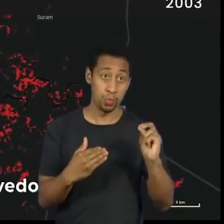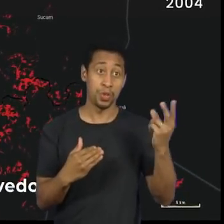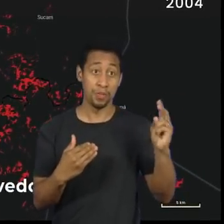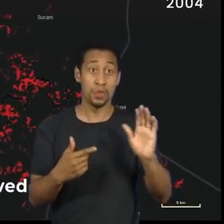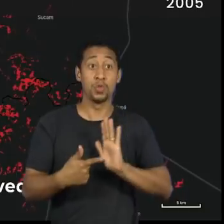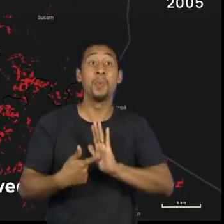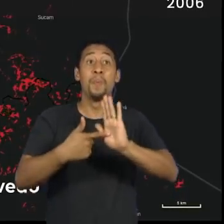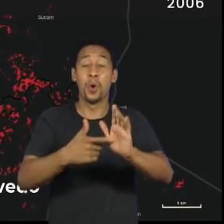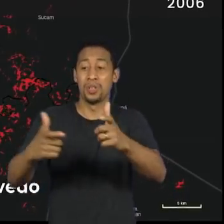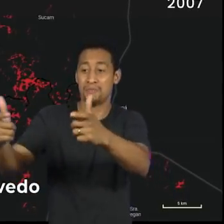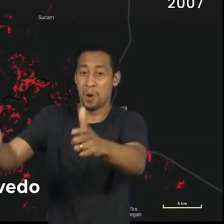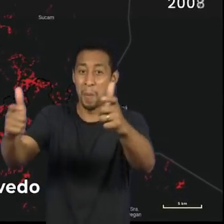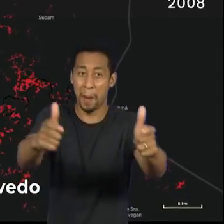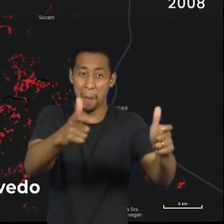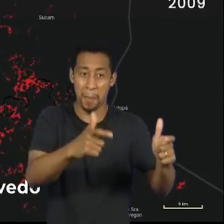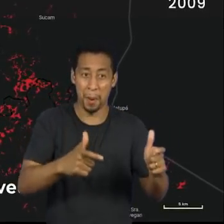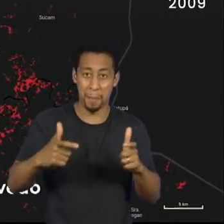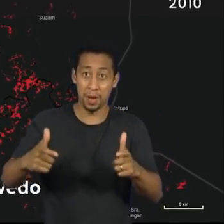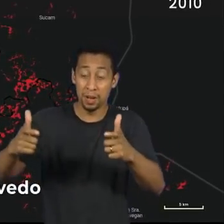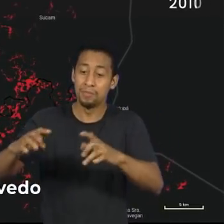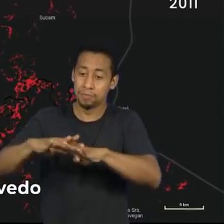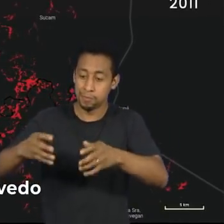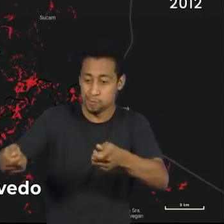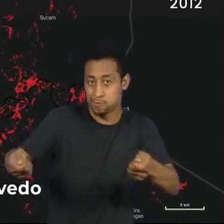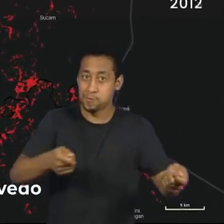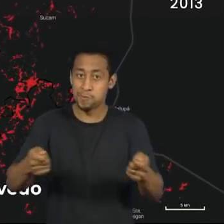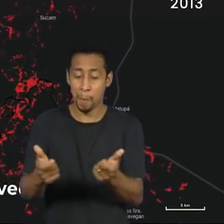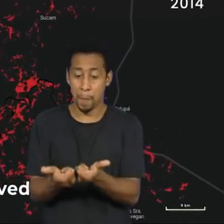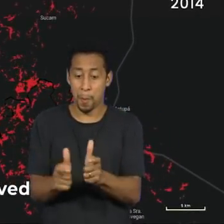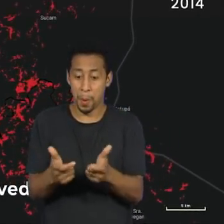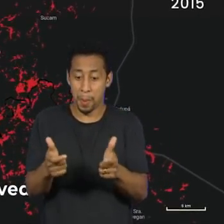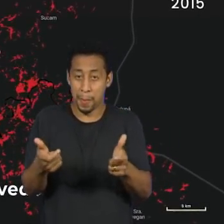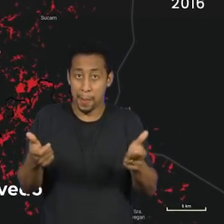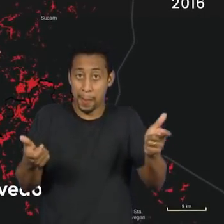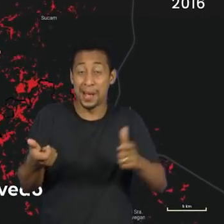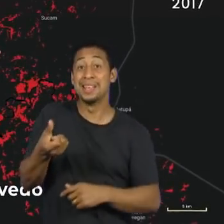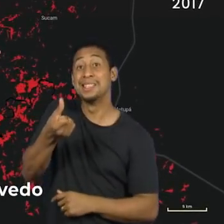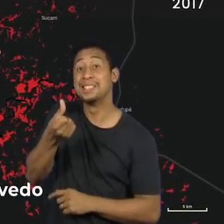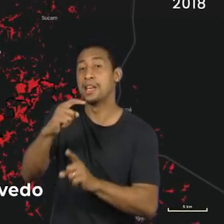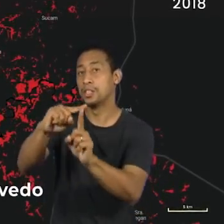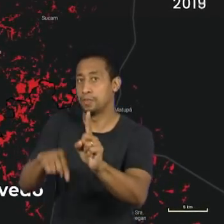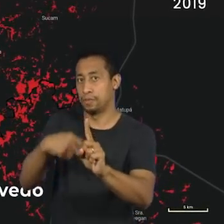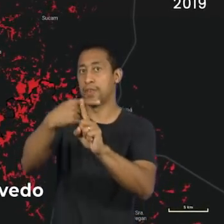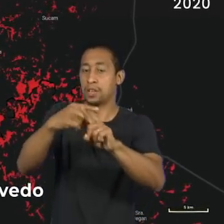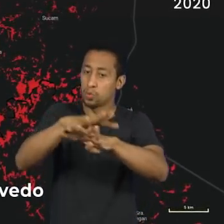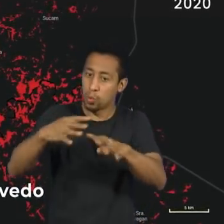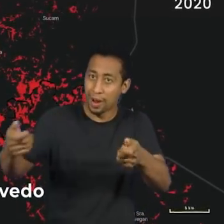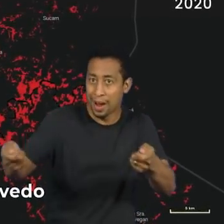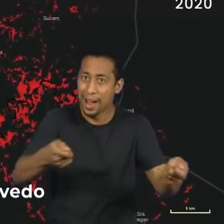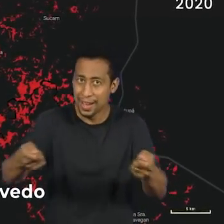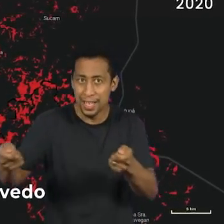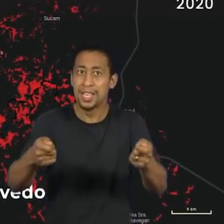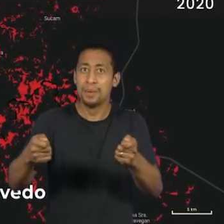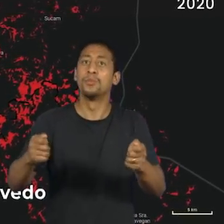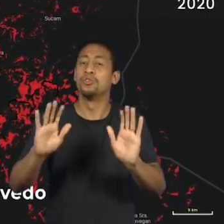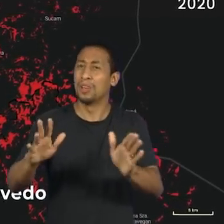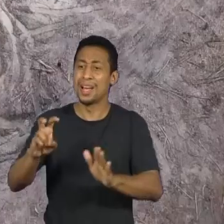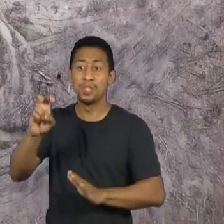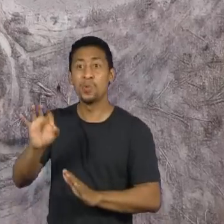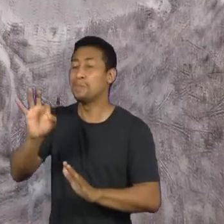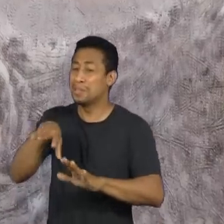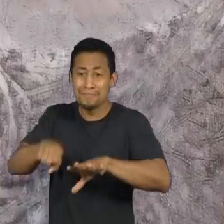a área minerada no país cresceu 6 vezes e o garimpo já ocupa mais da metade